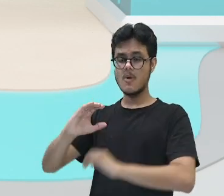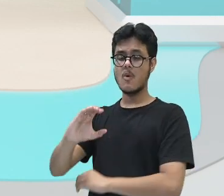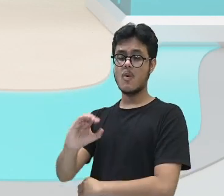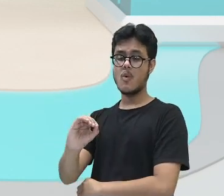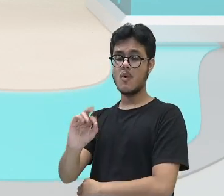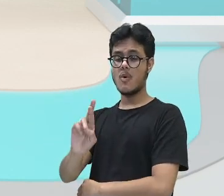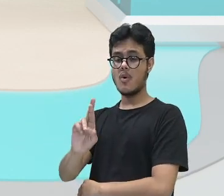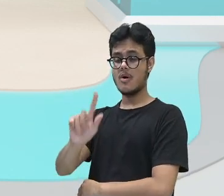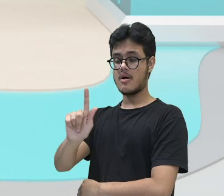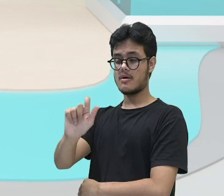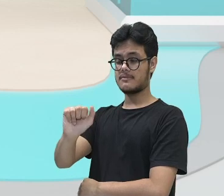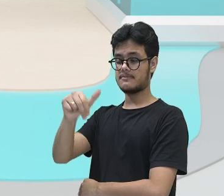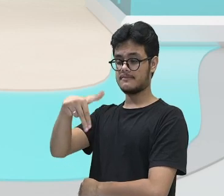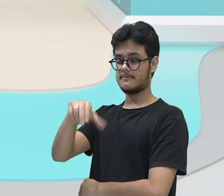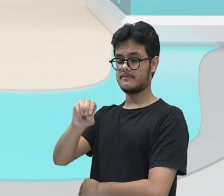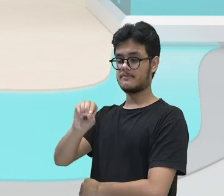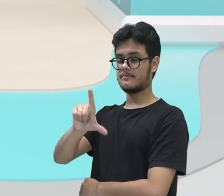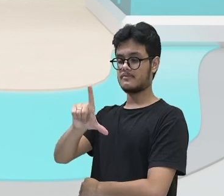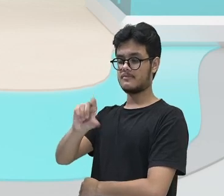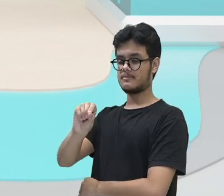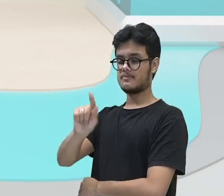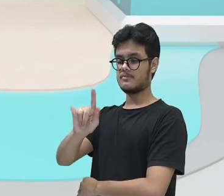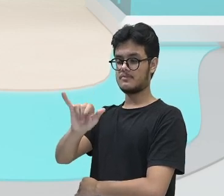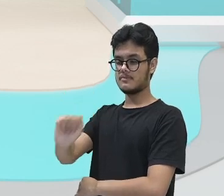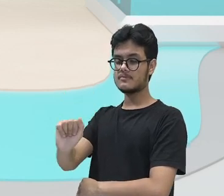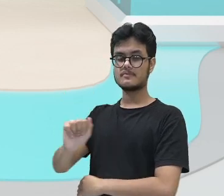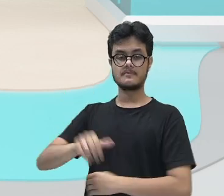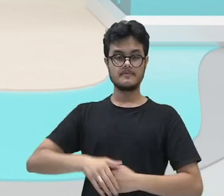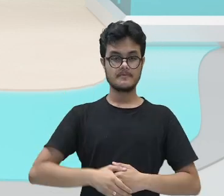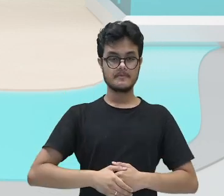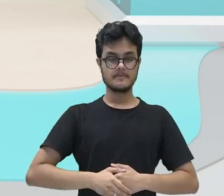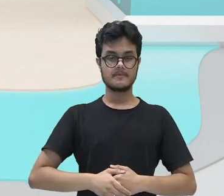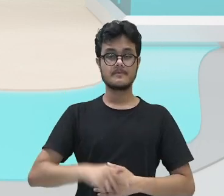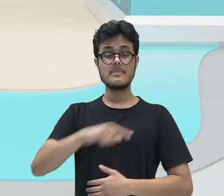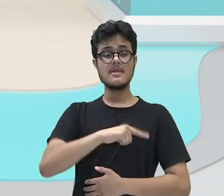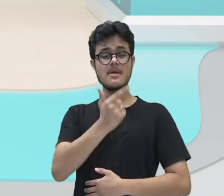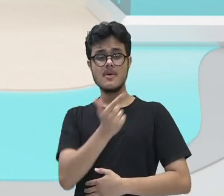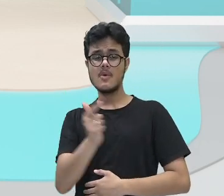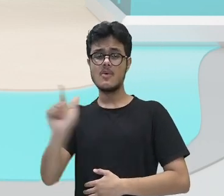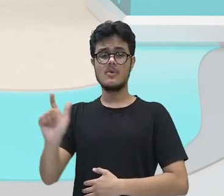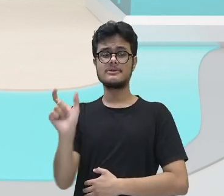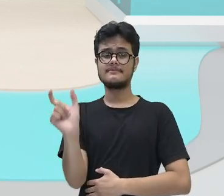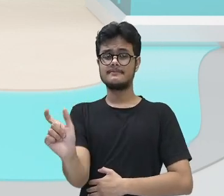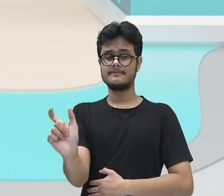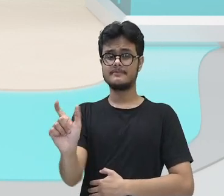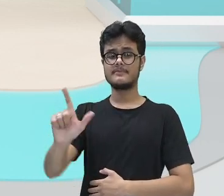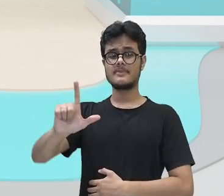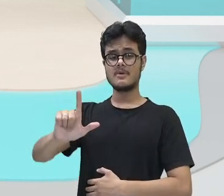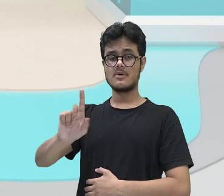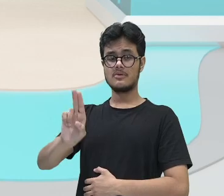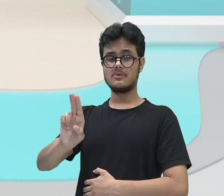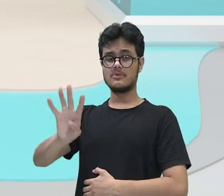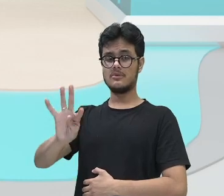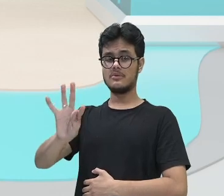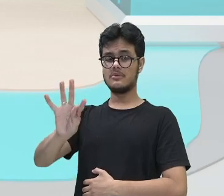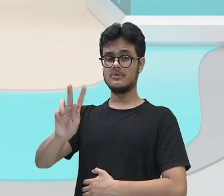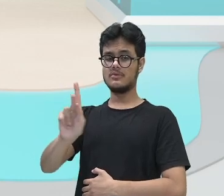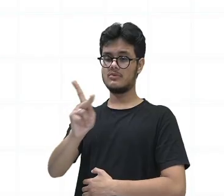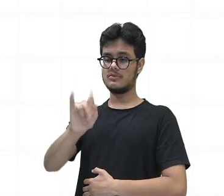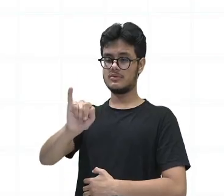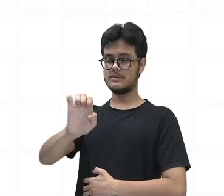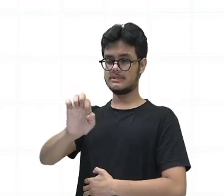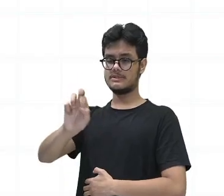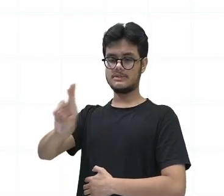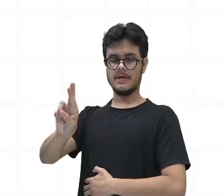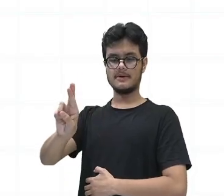o nome do profissional, né, que é a organologia, que estuda esses elementos. Aí nós temos um outro